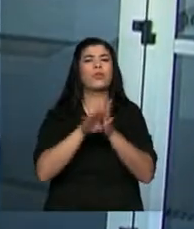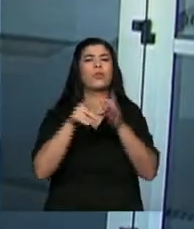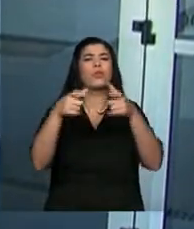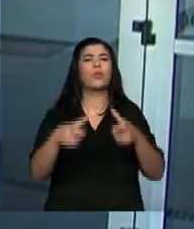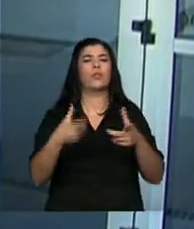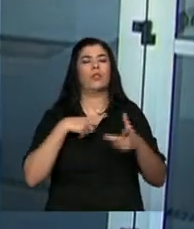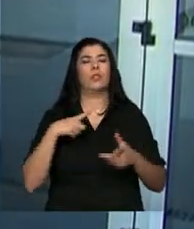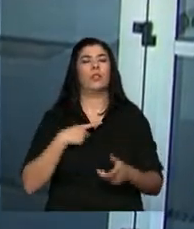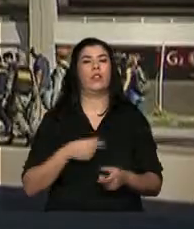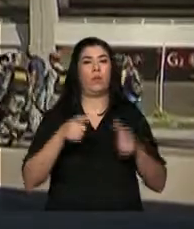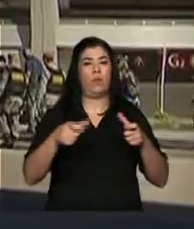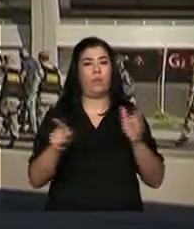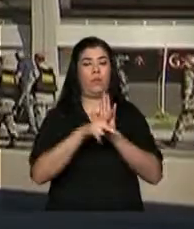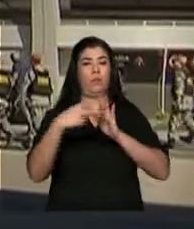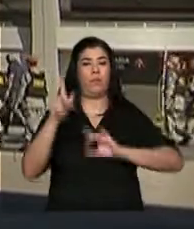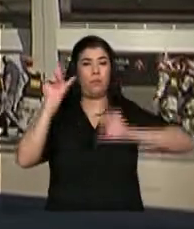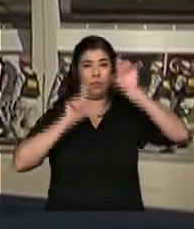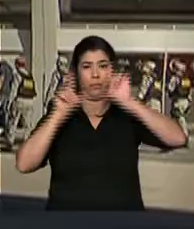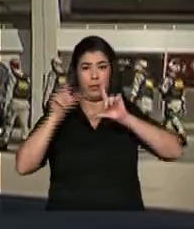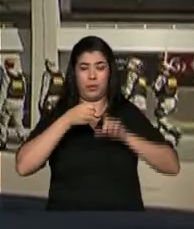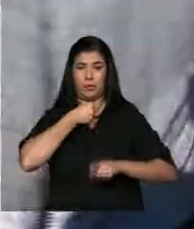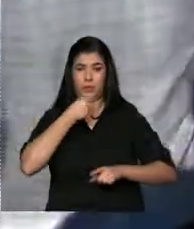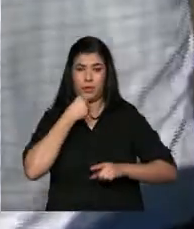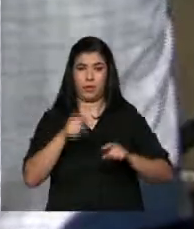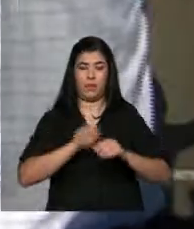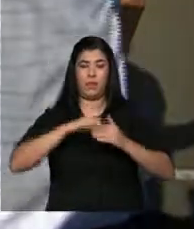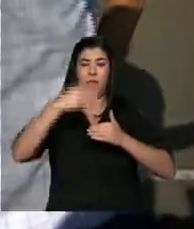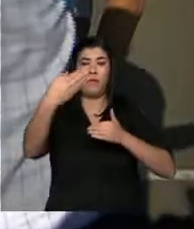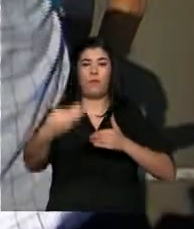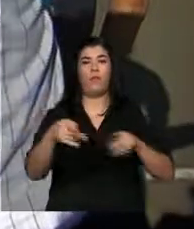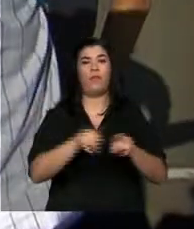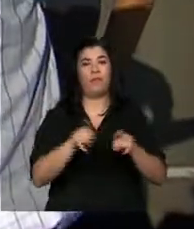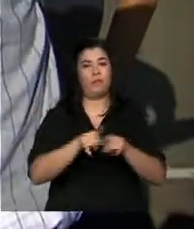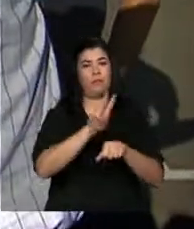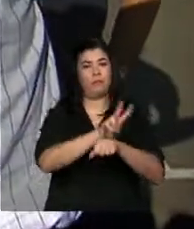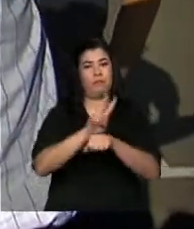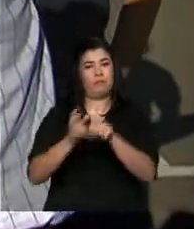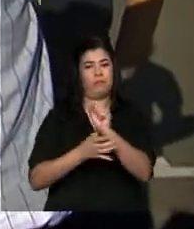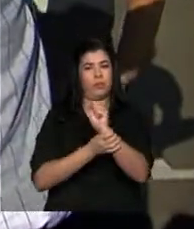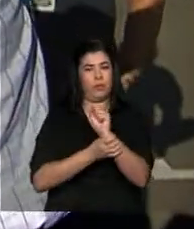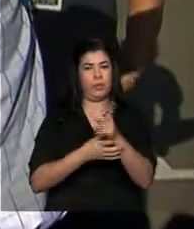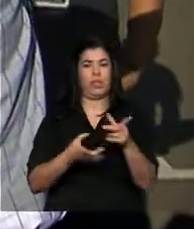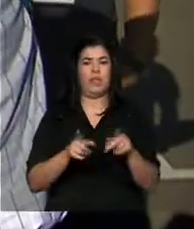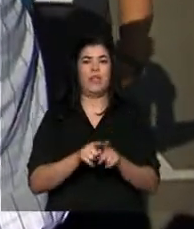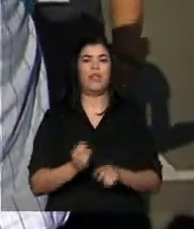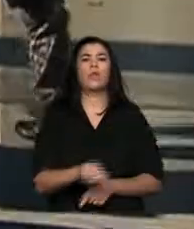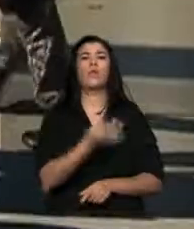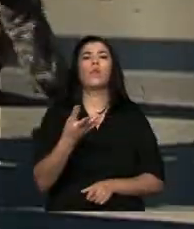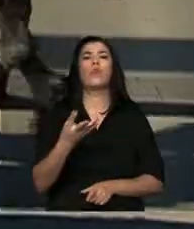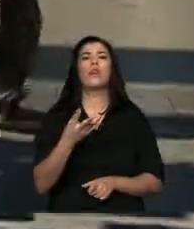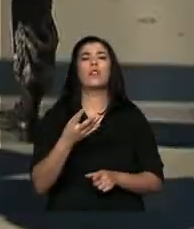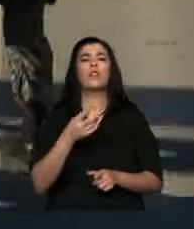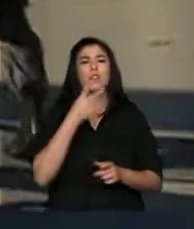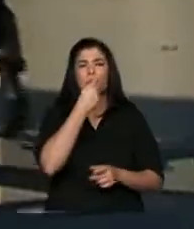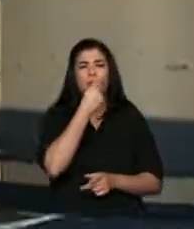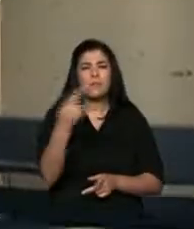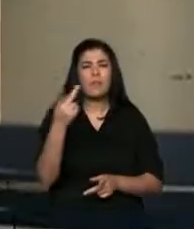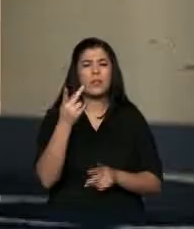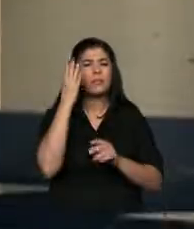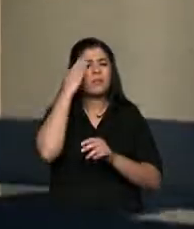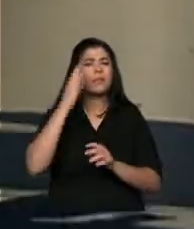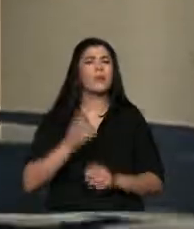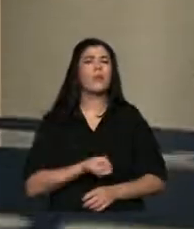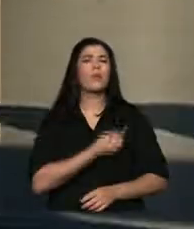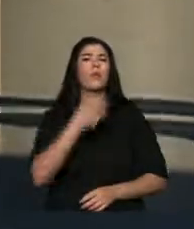espaço destinado à imprensa e às áreas externas. A visita vai ajudar no planejamento da quantidade de homens que vai trabalhar na